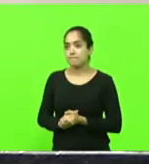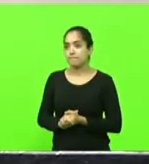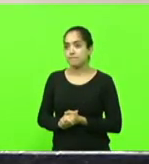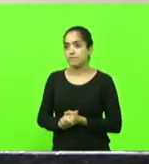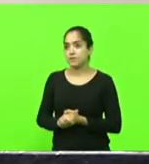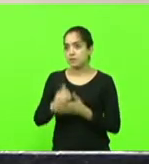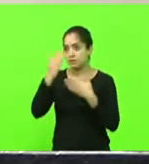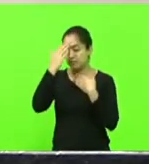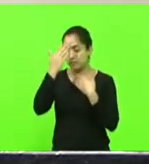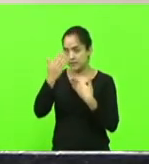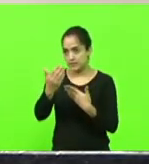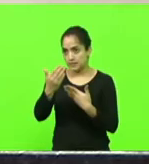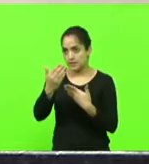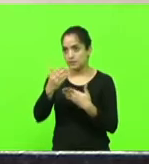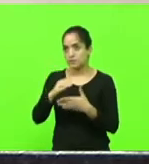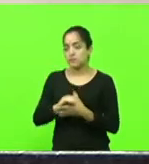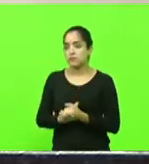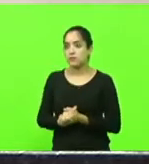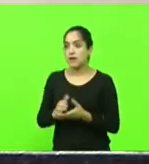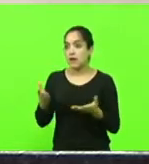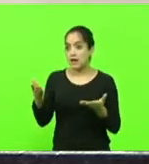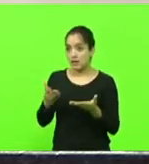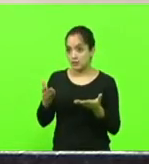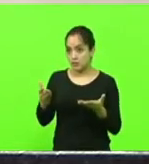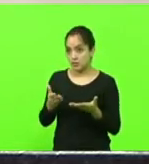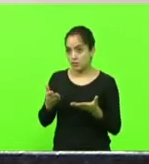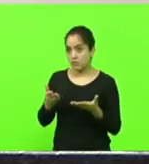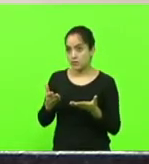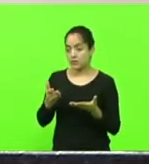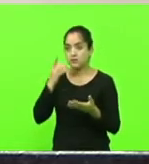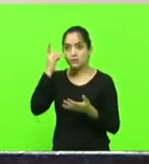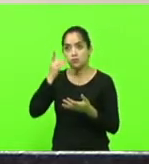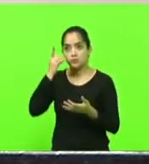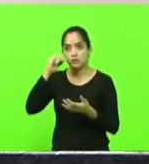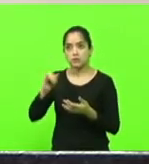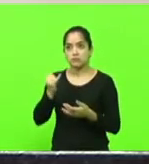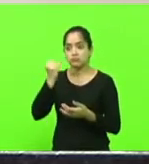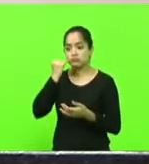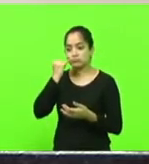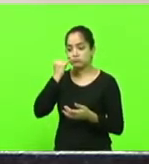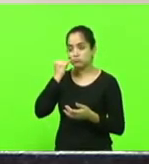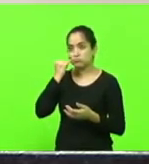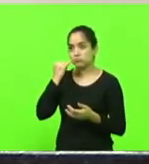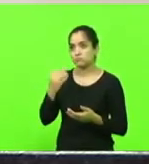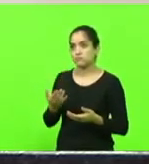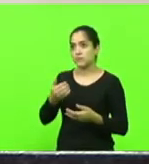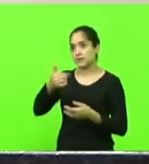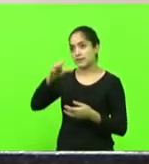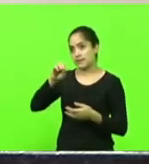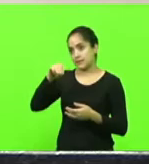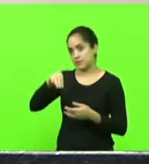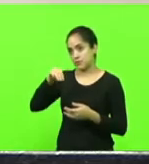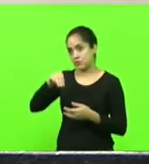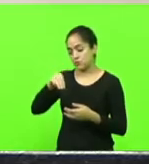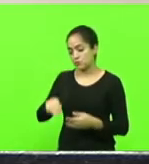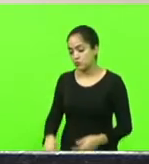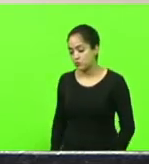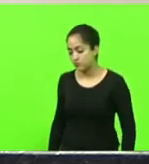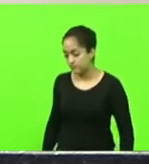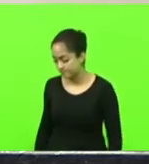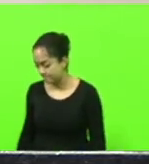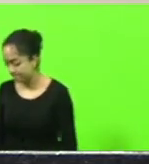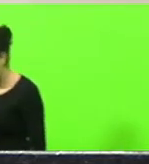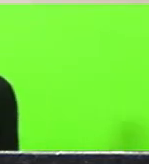Obrigado, deputado Vicente Carro Preso. Próximo deputado, deputado Gessé Lopes. Vossa Excelência terá 10 minutos, deputado.